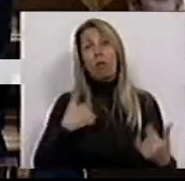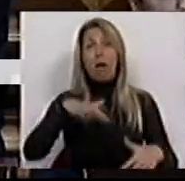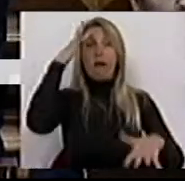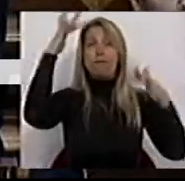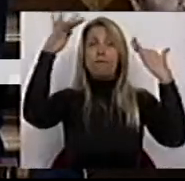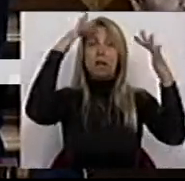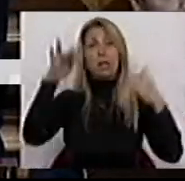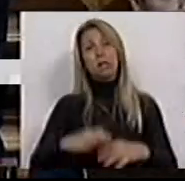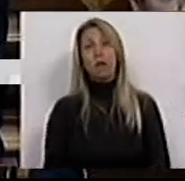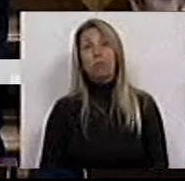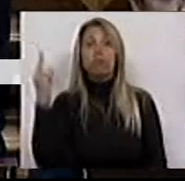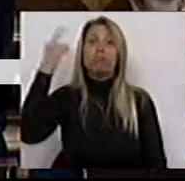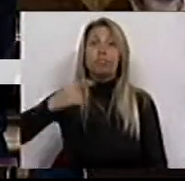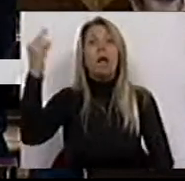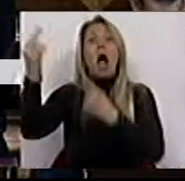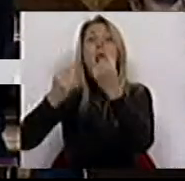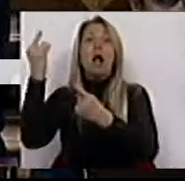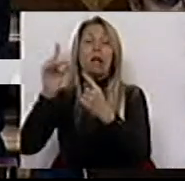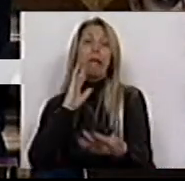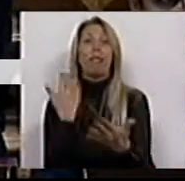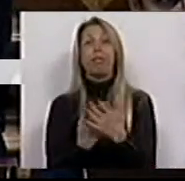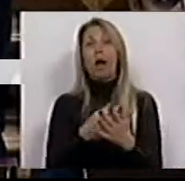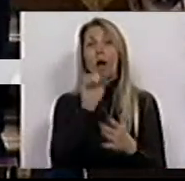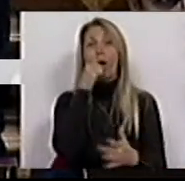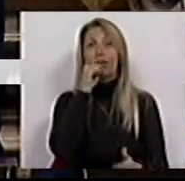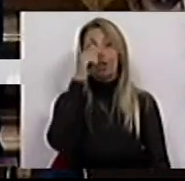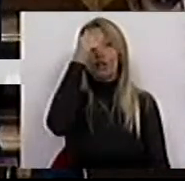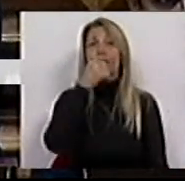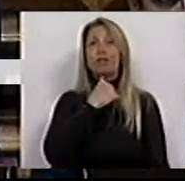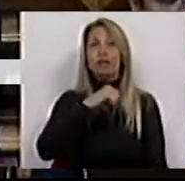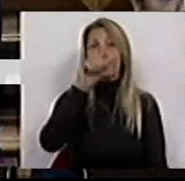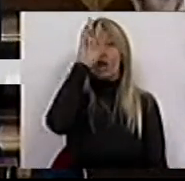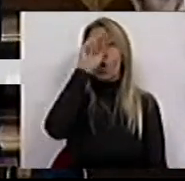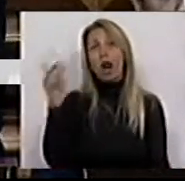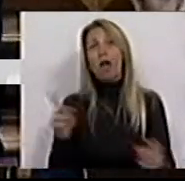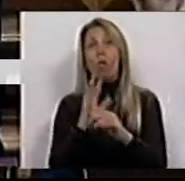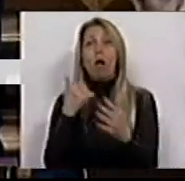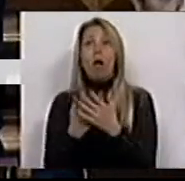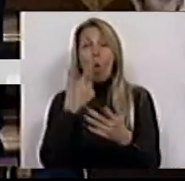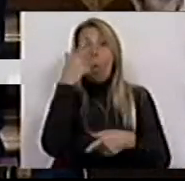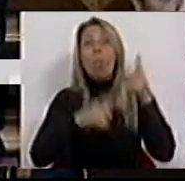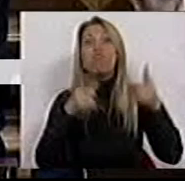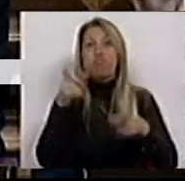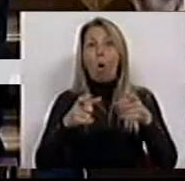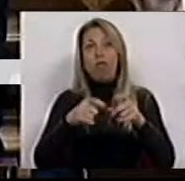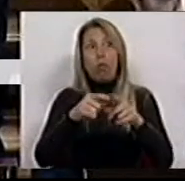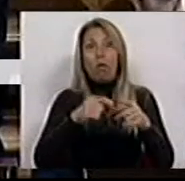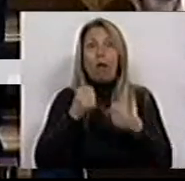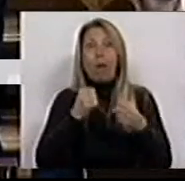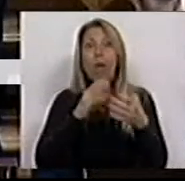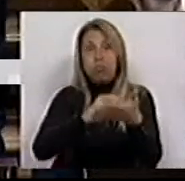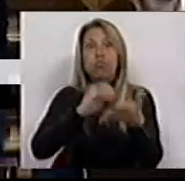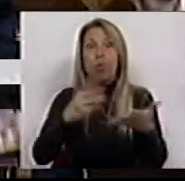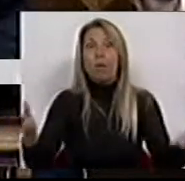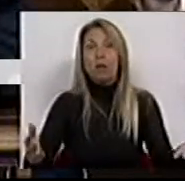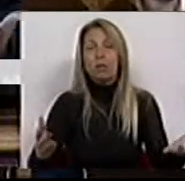fantasia imposta por alguém que põe uma cenoura à frente de um povo cansado de correr para a pobreza, ou são uma fantasia de alguém